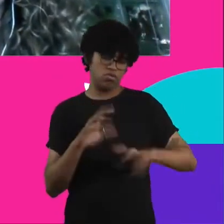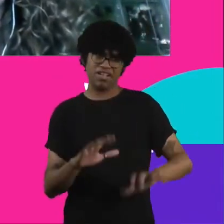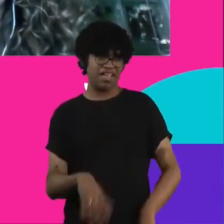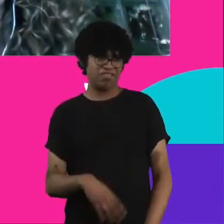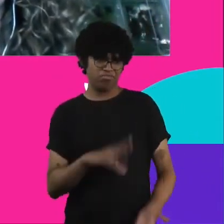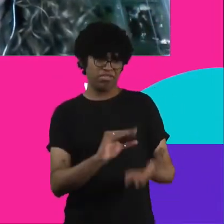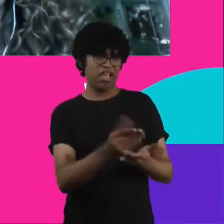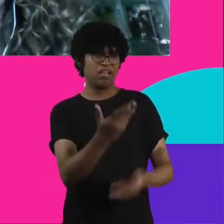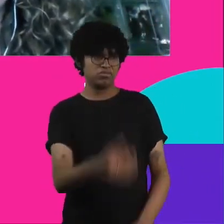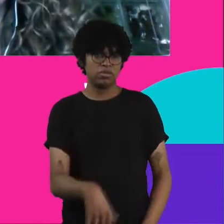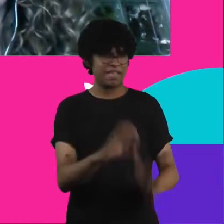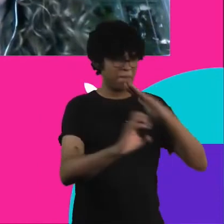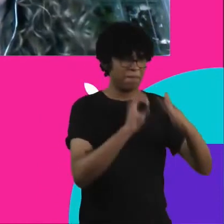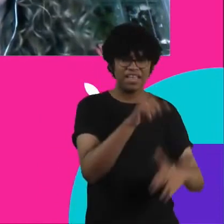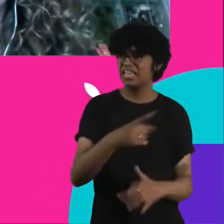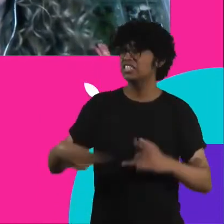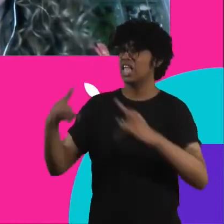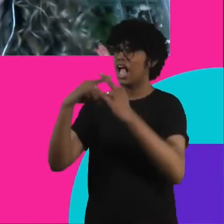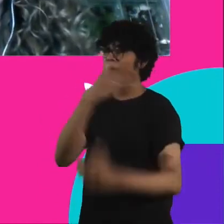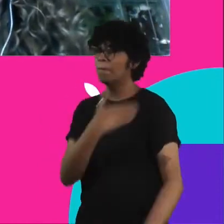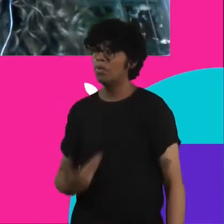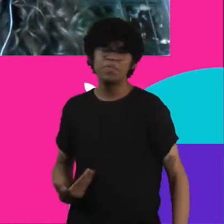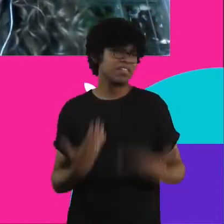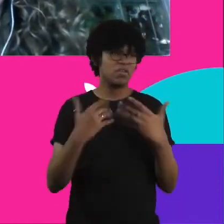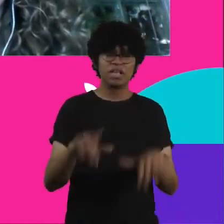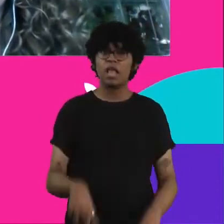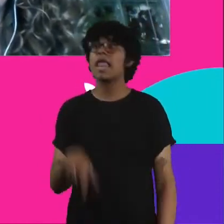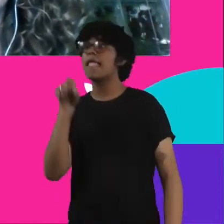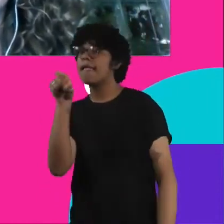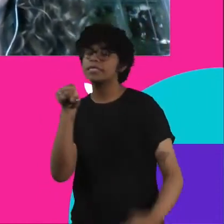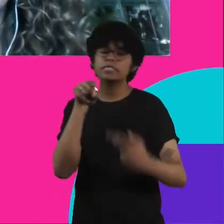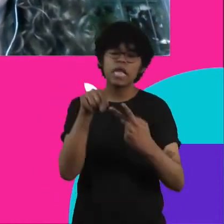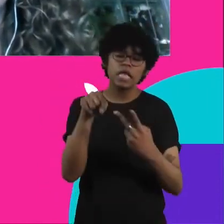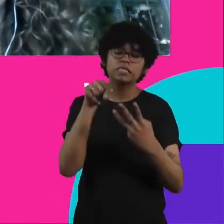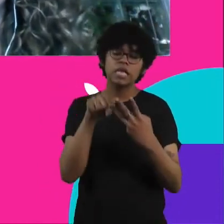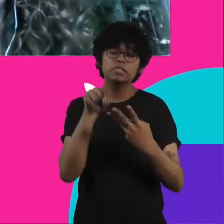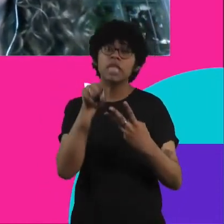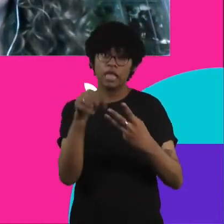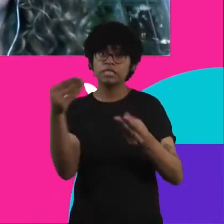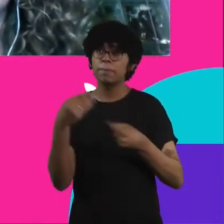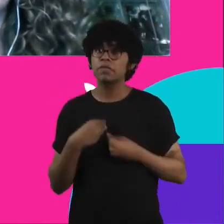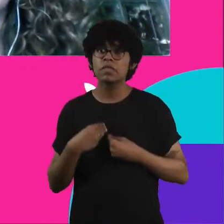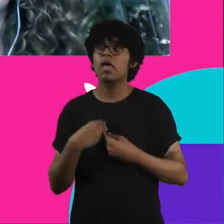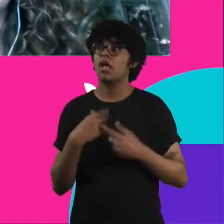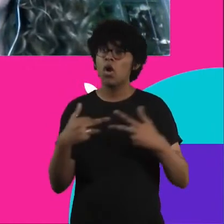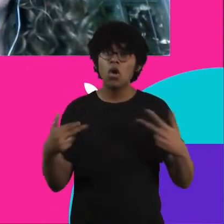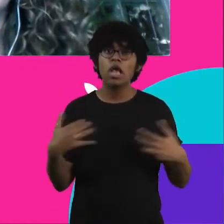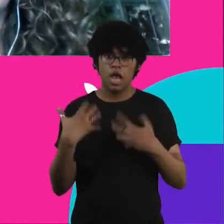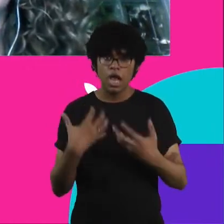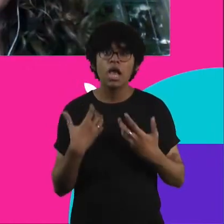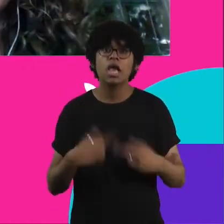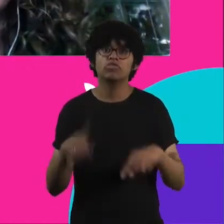dados. Nem essa empresa, nem as organizações. Eu quero que esta e esta aqui, que me dão serviços e coisas que eu